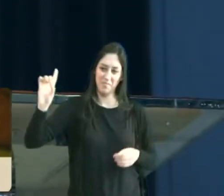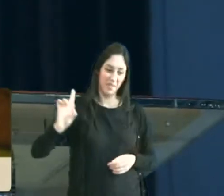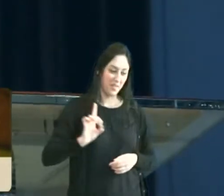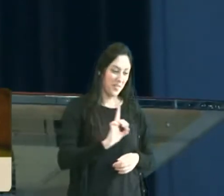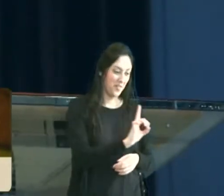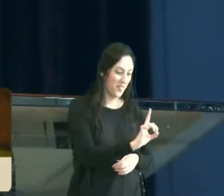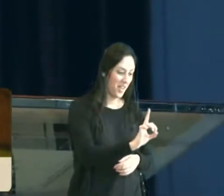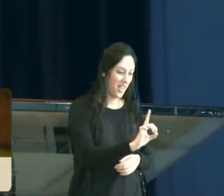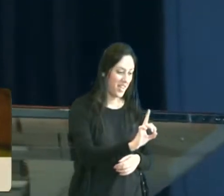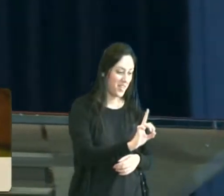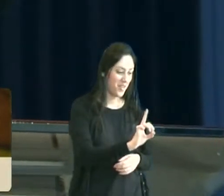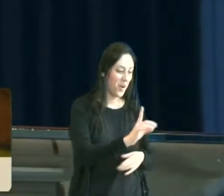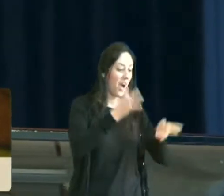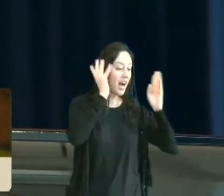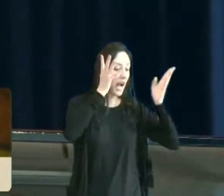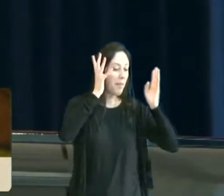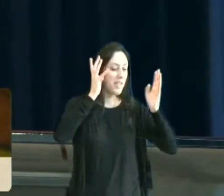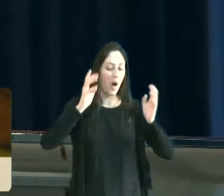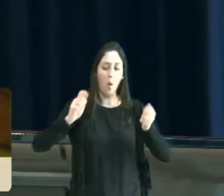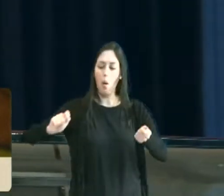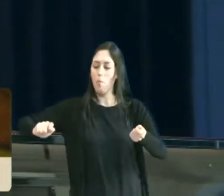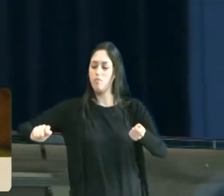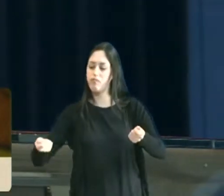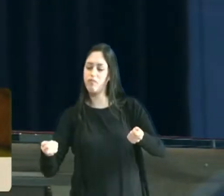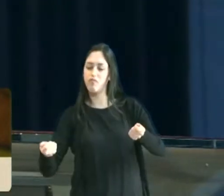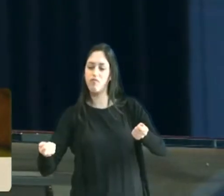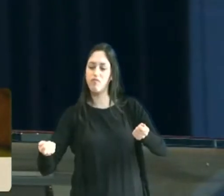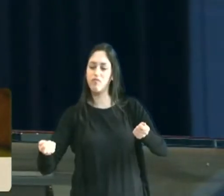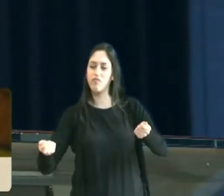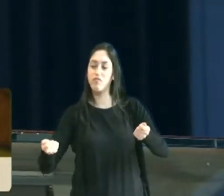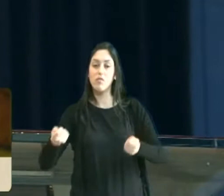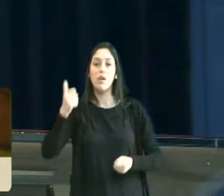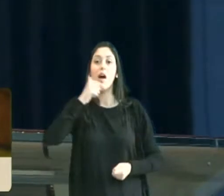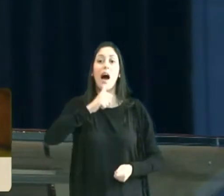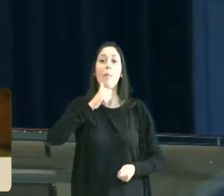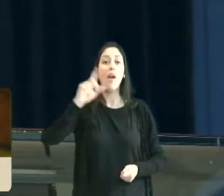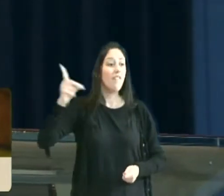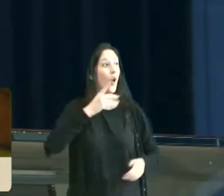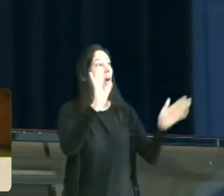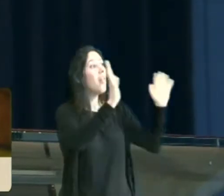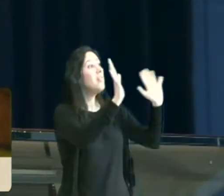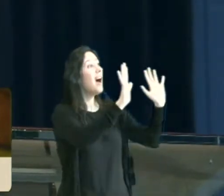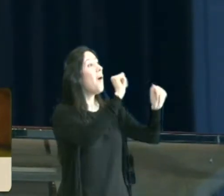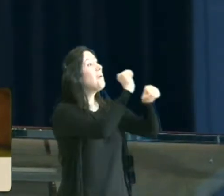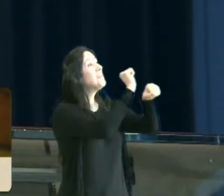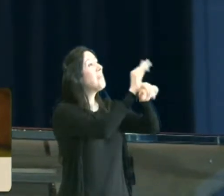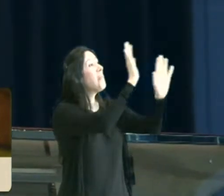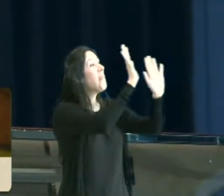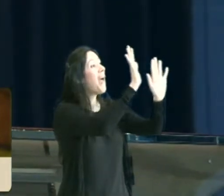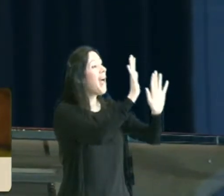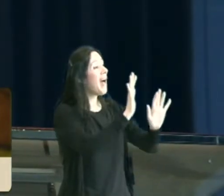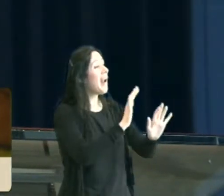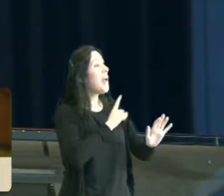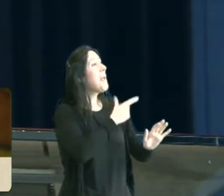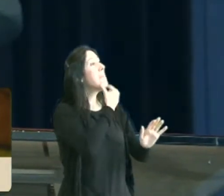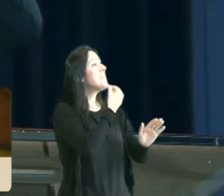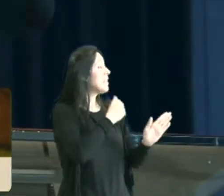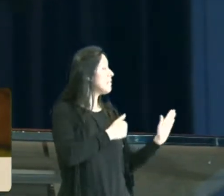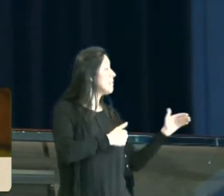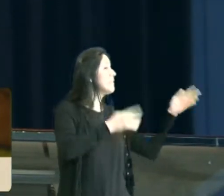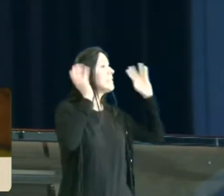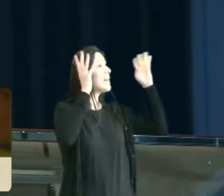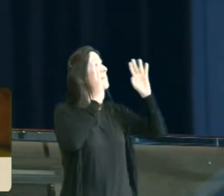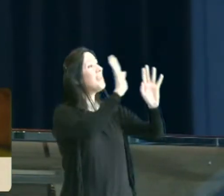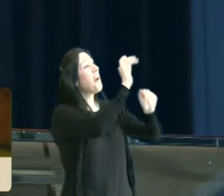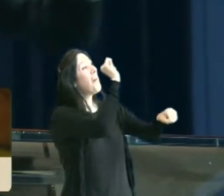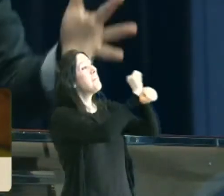Ele ia ligar o caminhão, uma mulher gritando, não, ela viu o pezinho e falou, não dá, não liga, tem um menino aí. Ele não